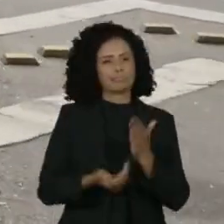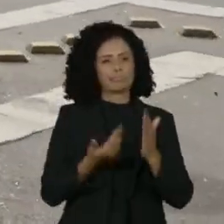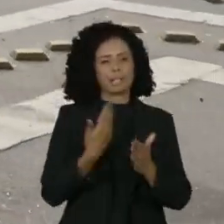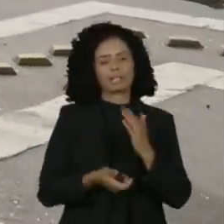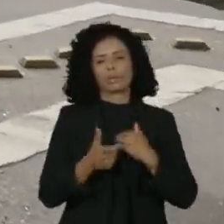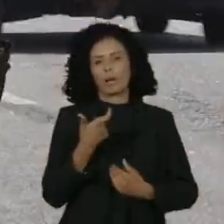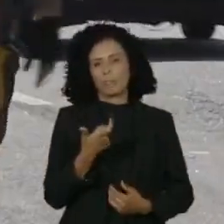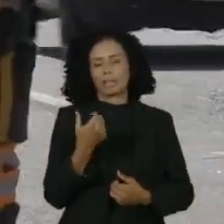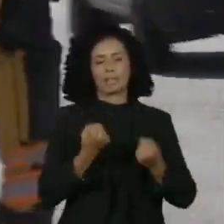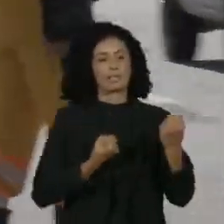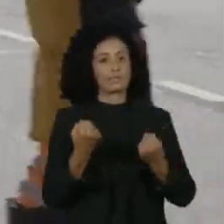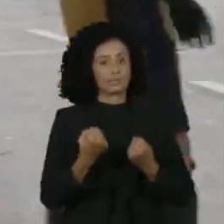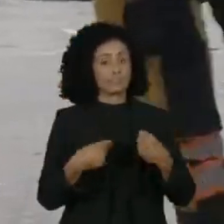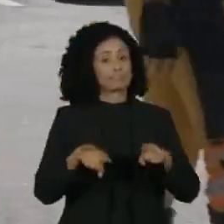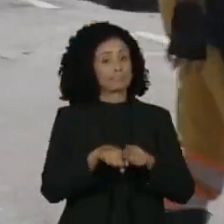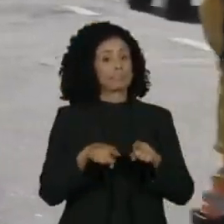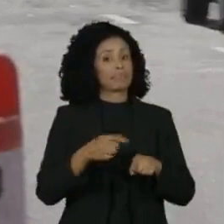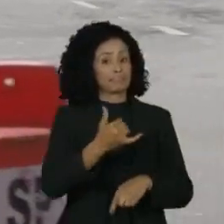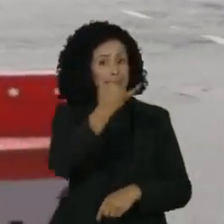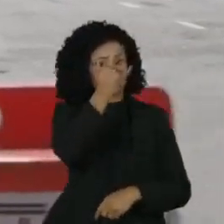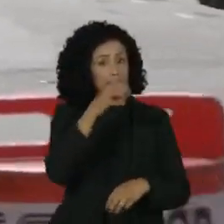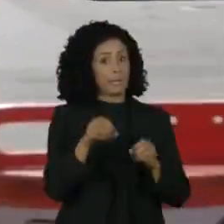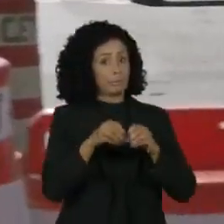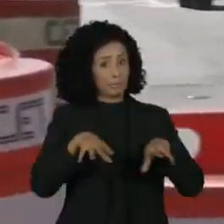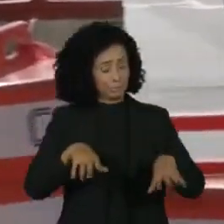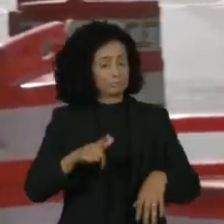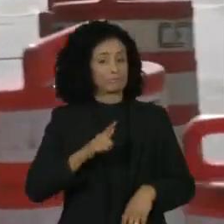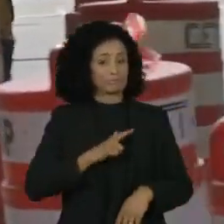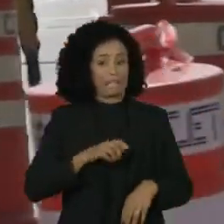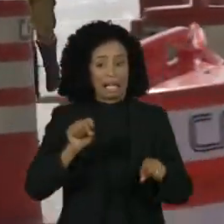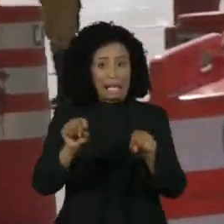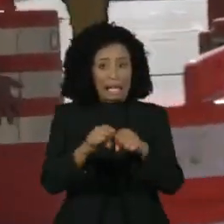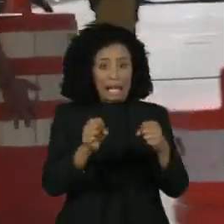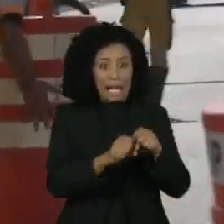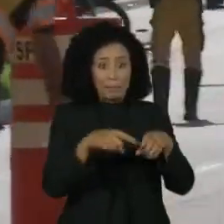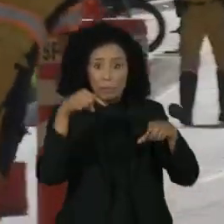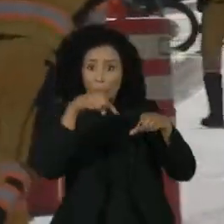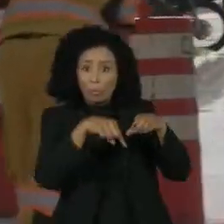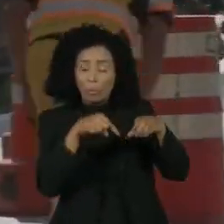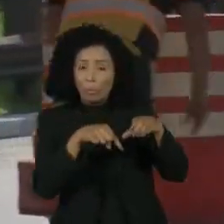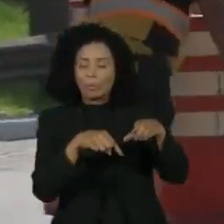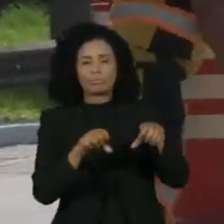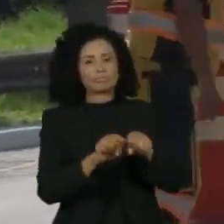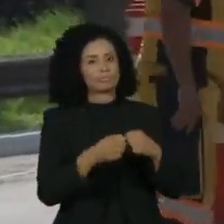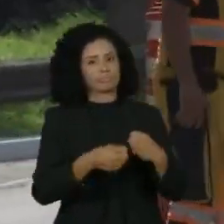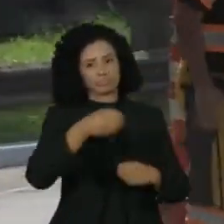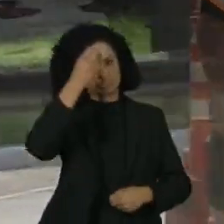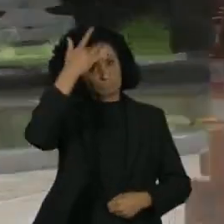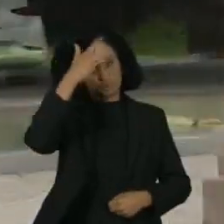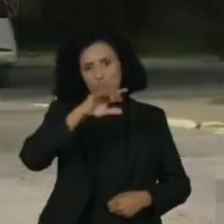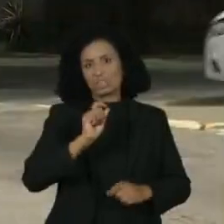aos prejuízos de tudo o que foi quebrado dentro do túnel, ainda não se sabe quem